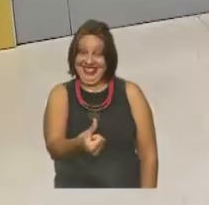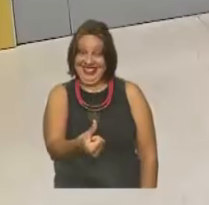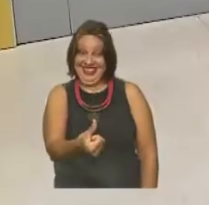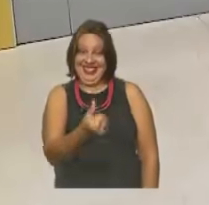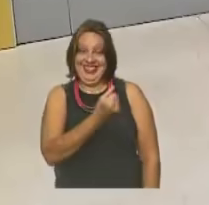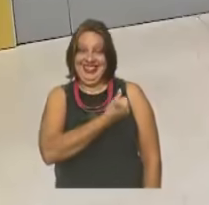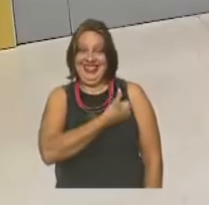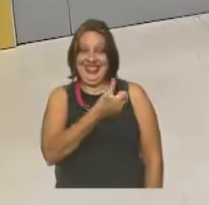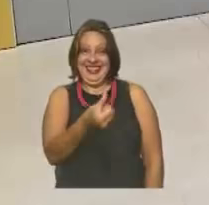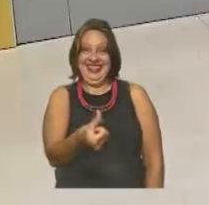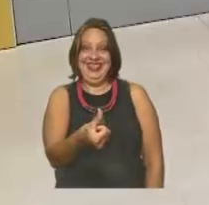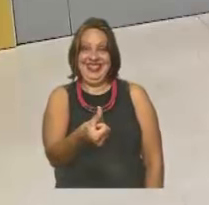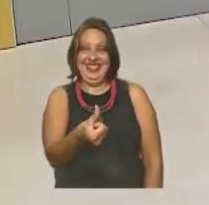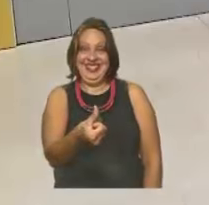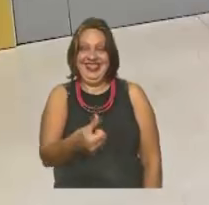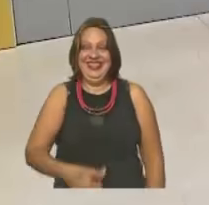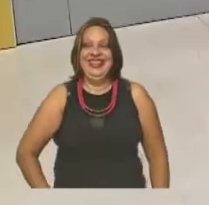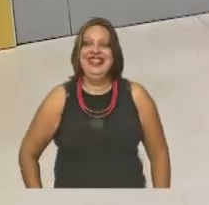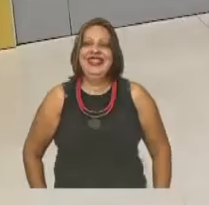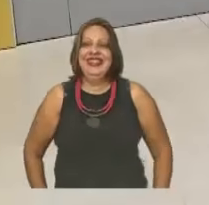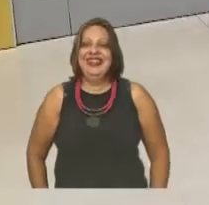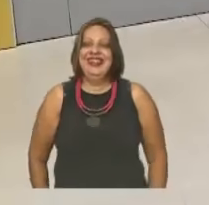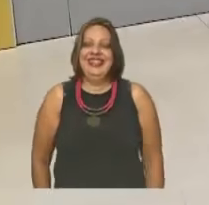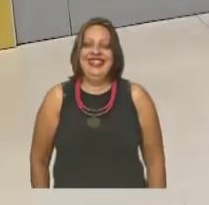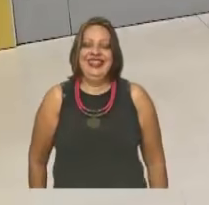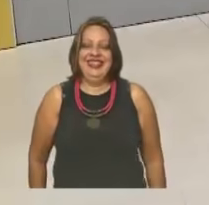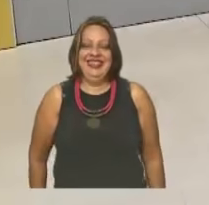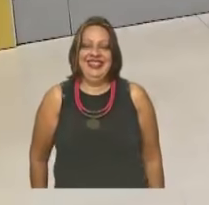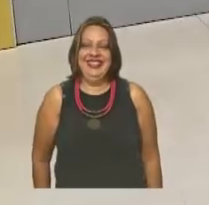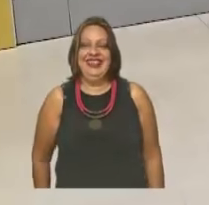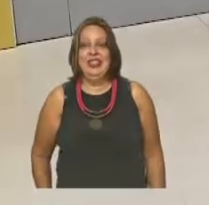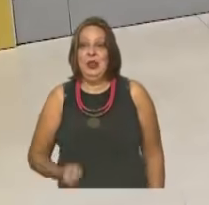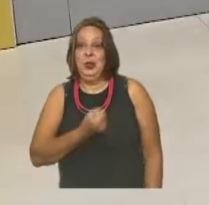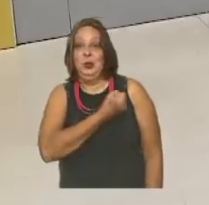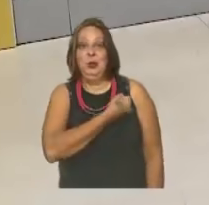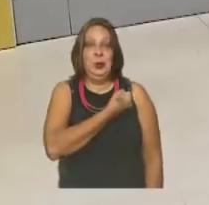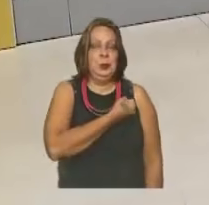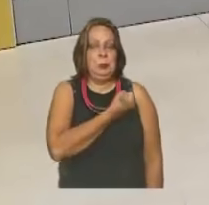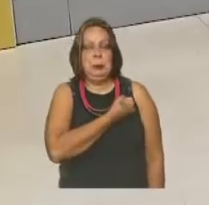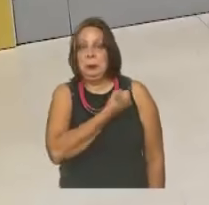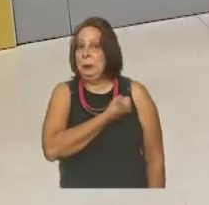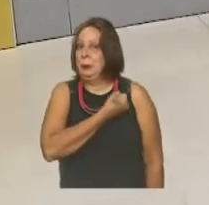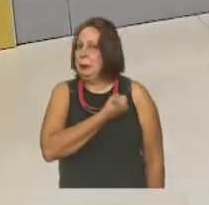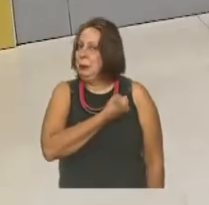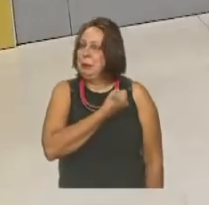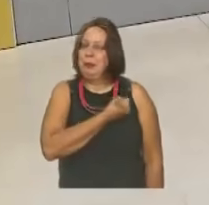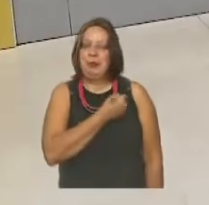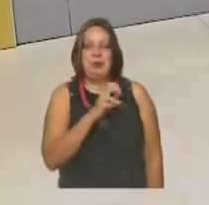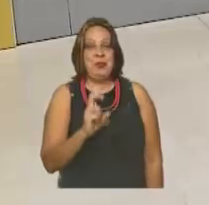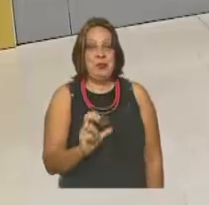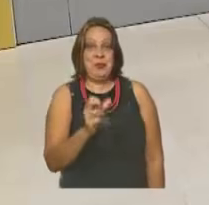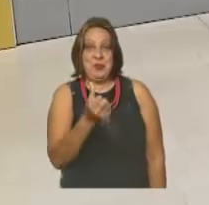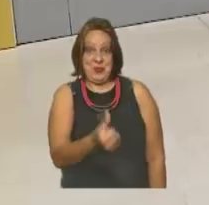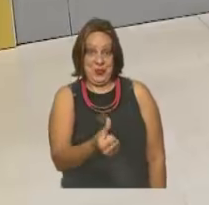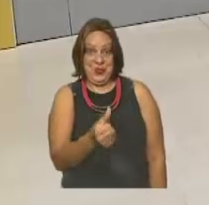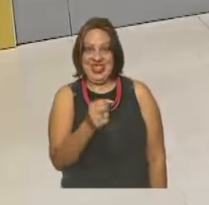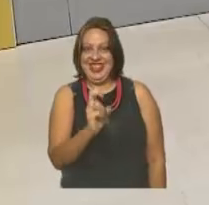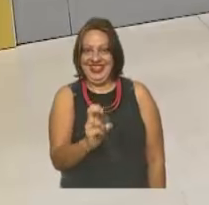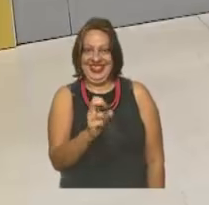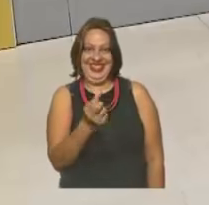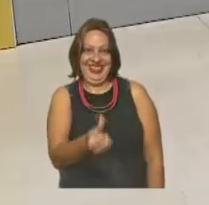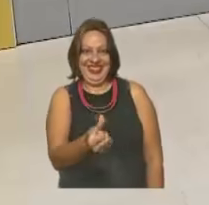dúzia, 6, meia dúzia, 6. Vem bolinha, chama que ela vem. Número